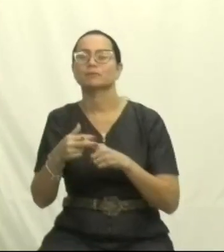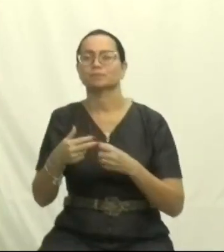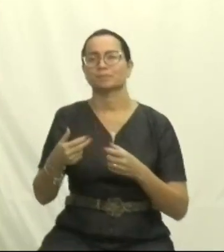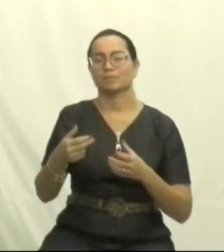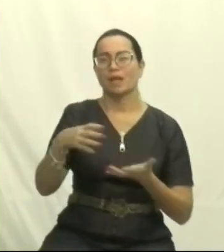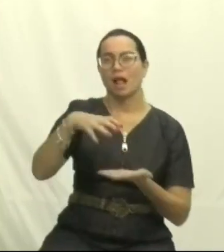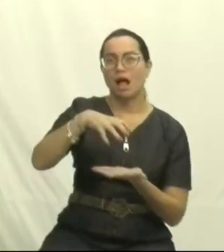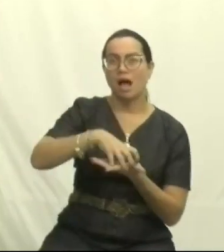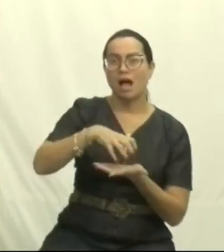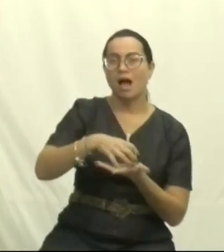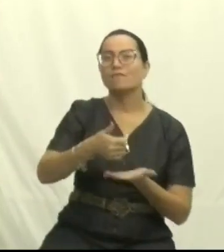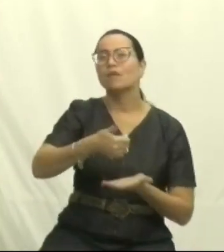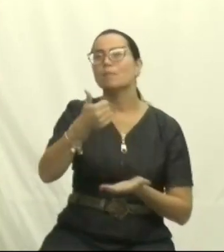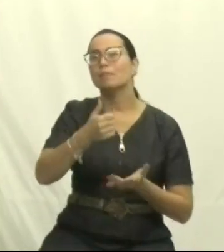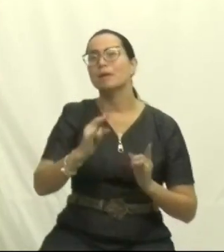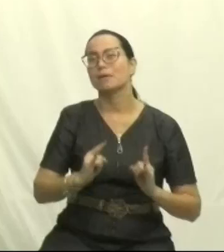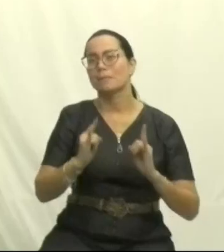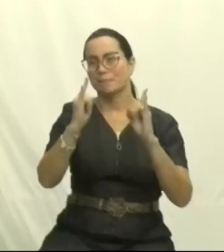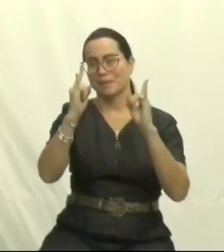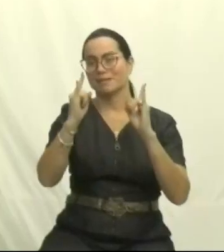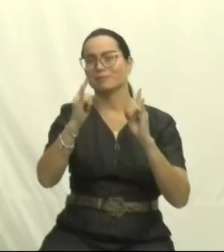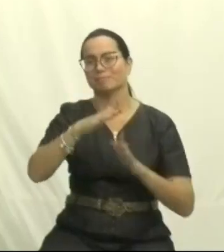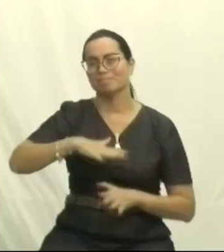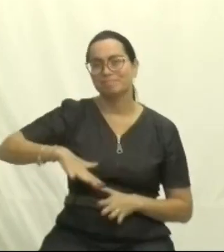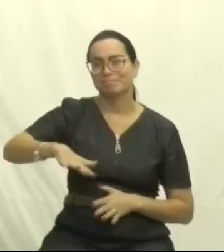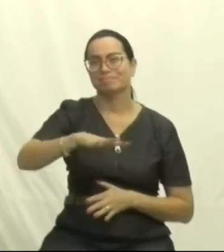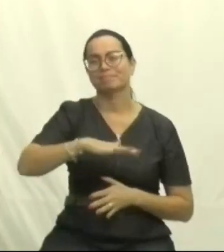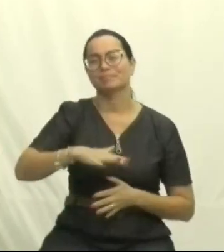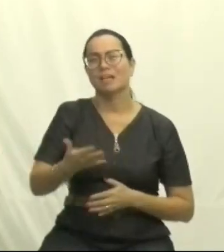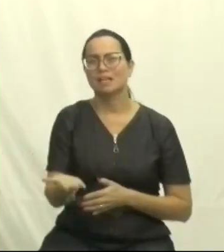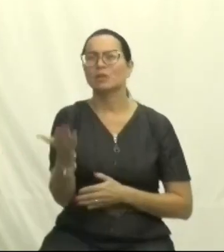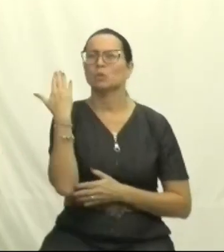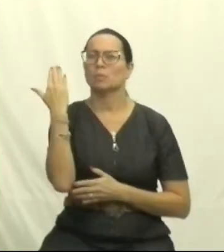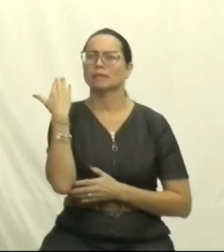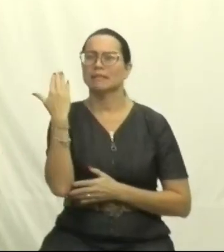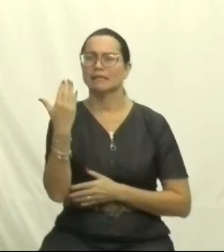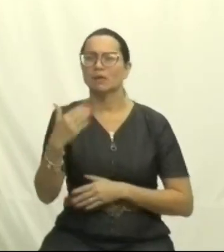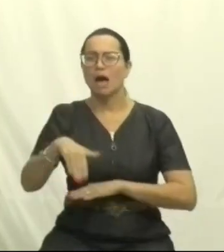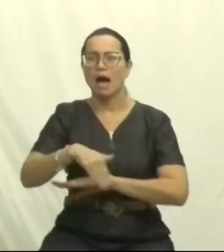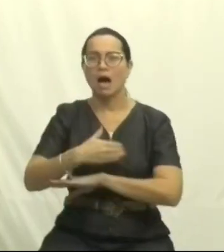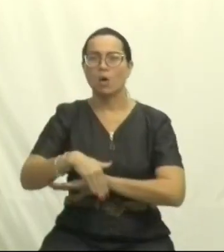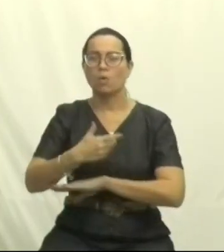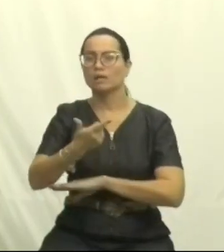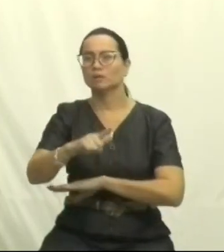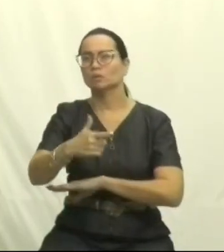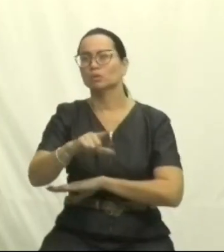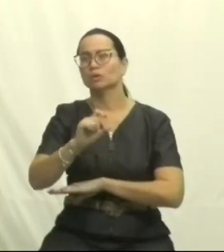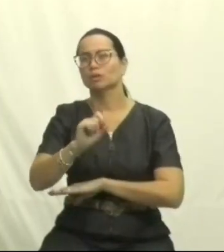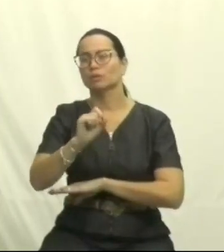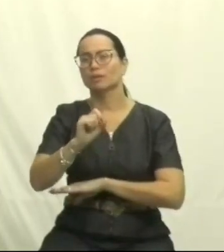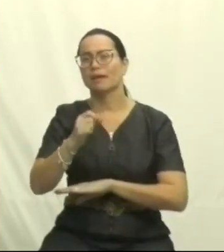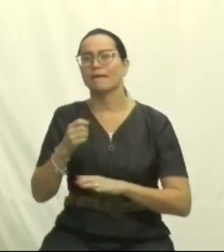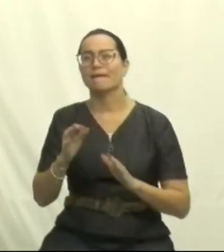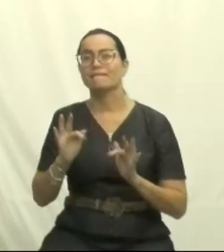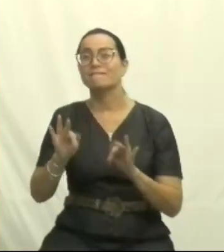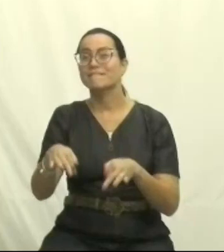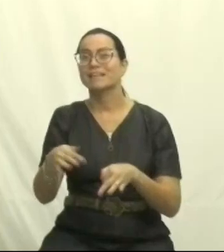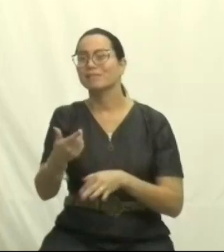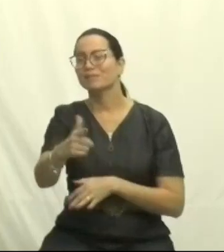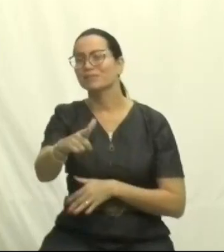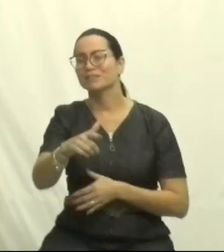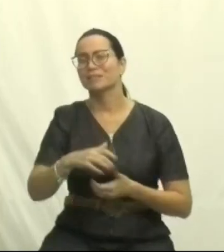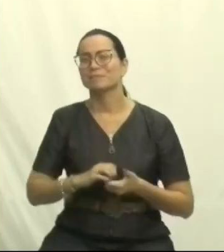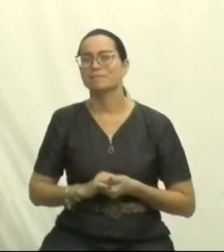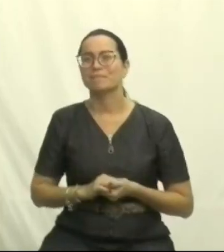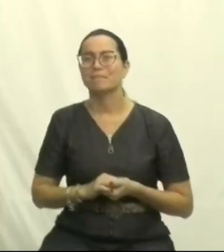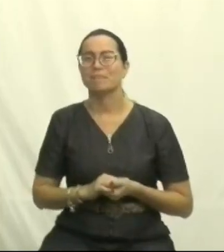primeira edificação construída na região. Na época, a rua ainda não tinha fim, sem ligação